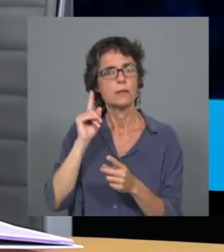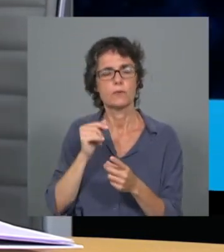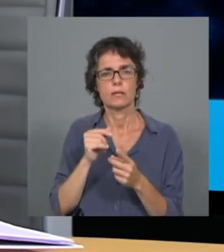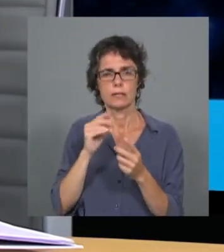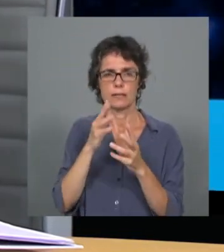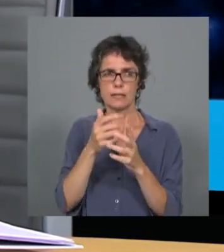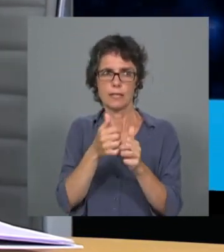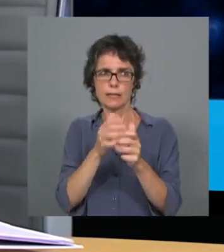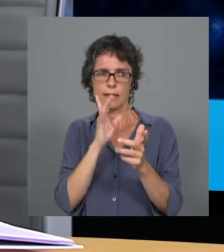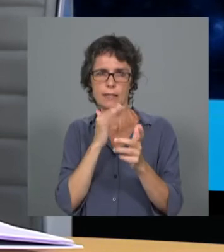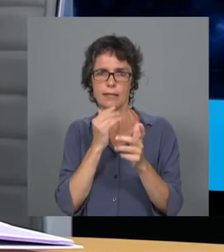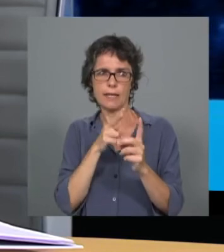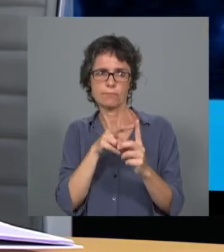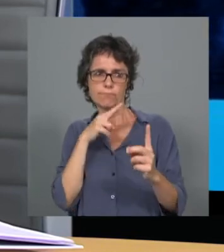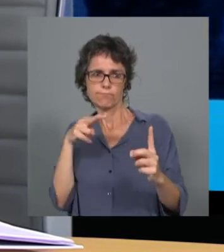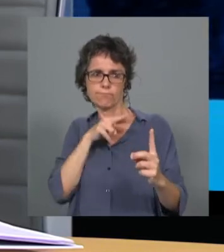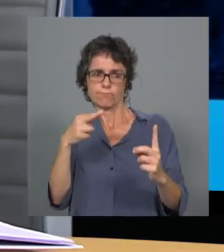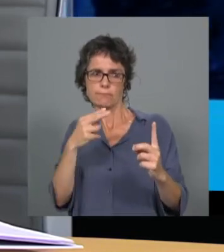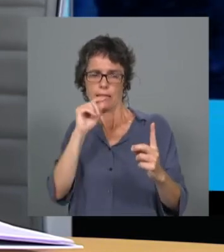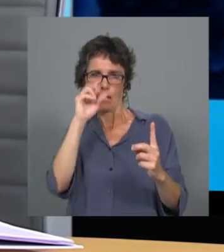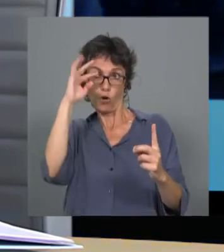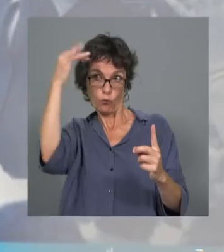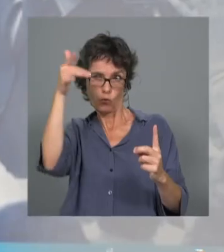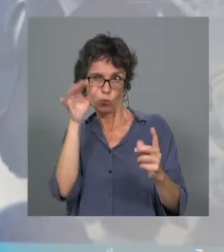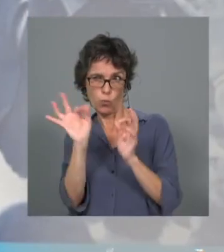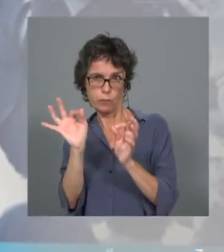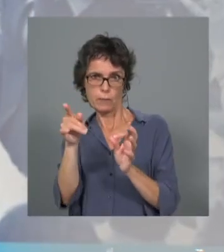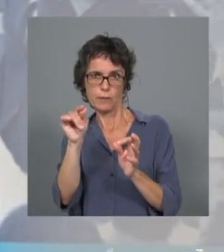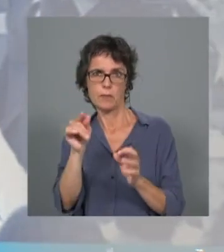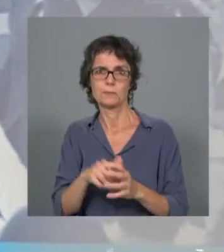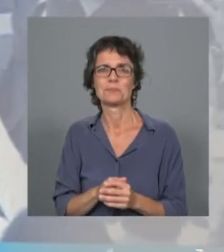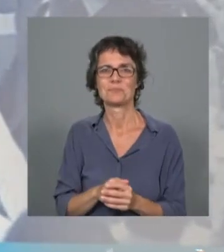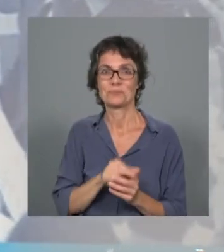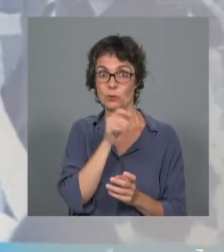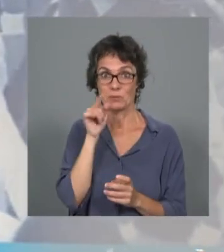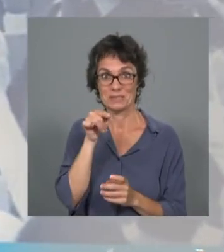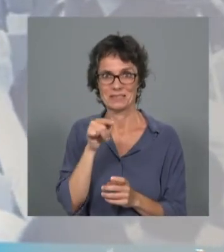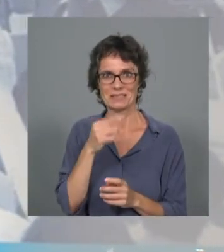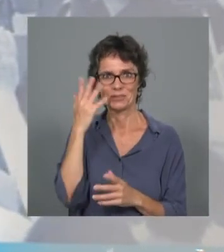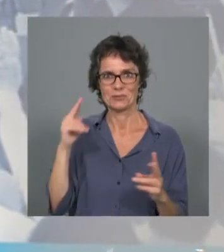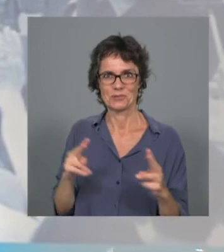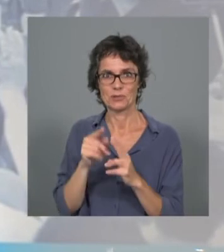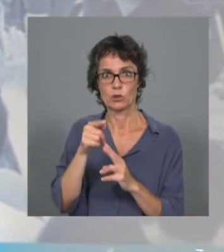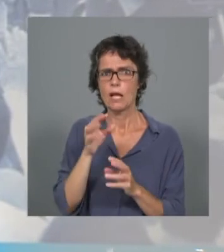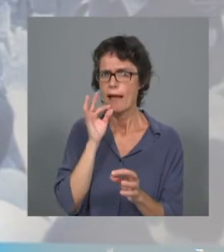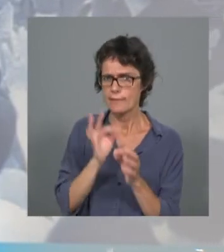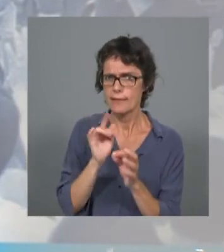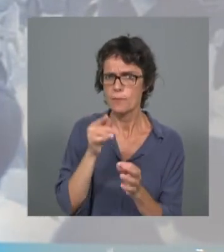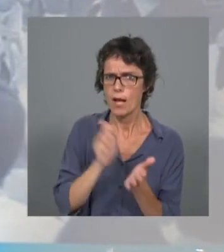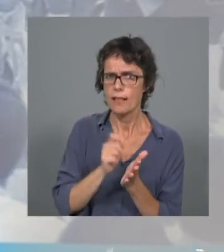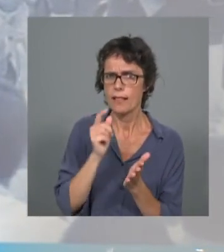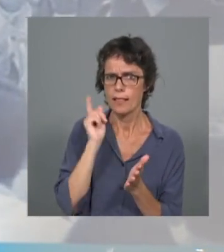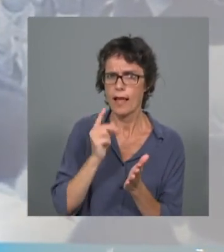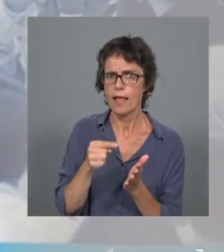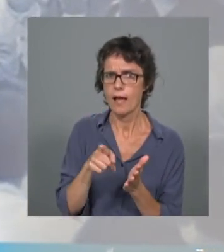futuro, é por aí que nós estamos a trabalhar. E fica então essa promessa das jornadas que serão em setembro, tem data marcada, não é? Em